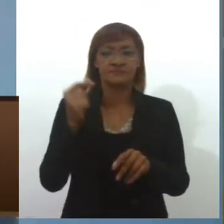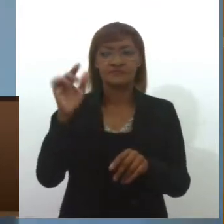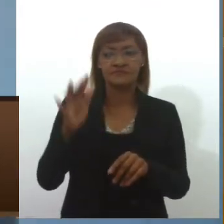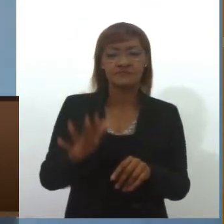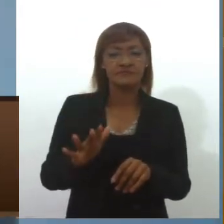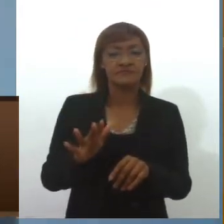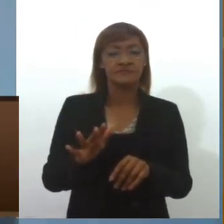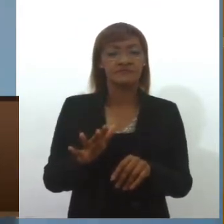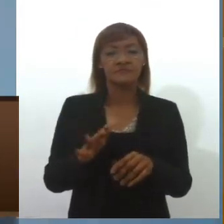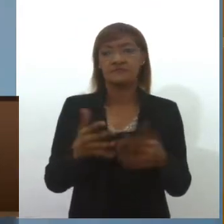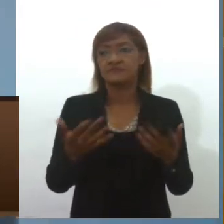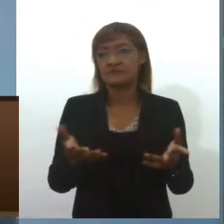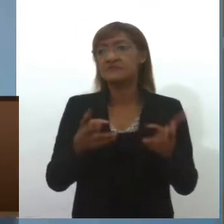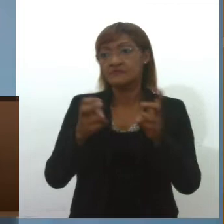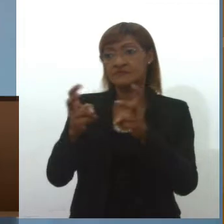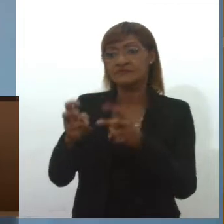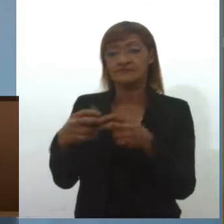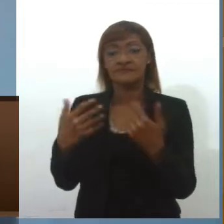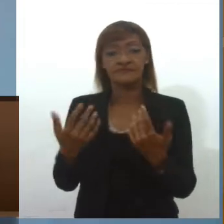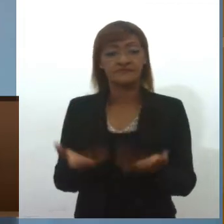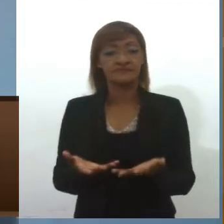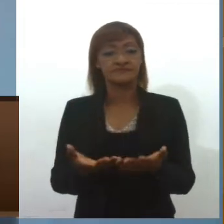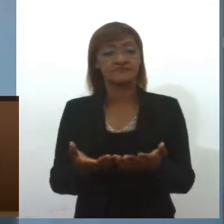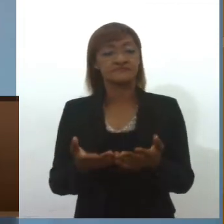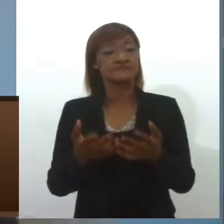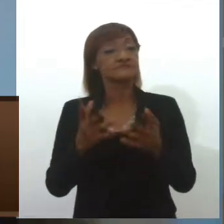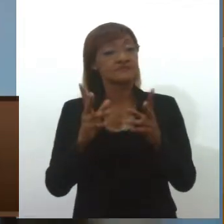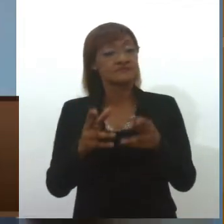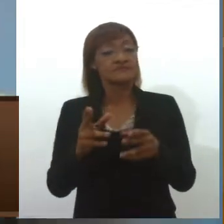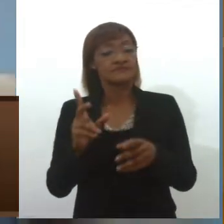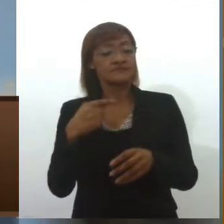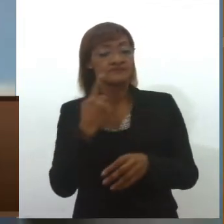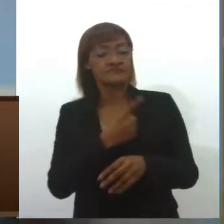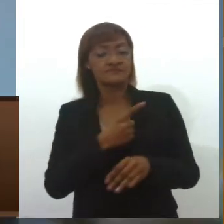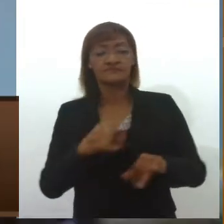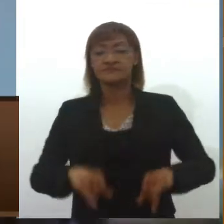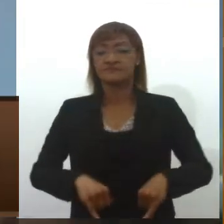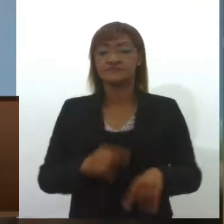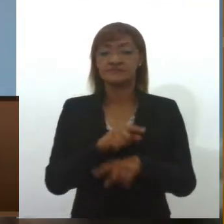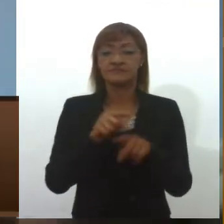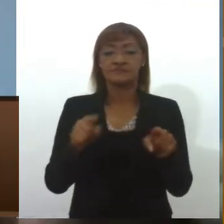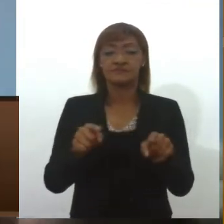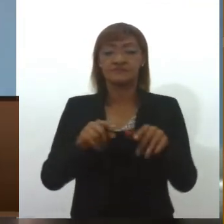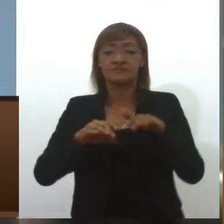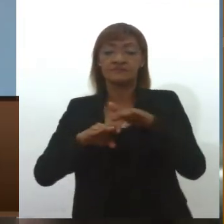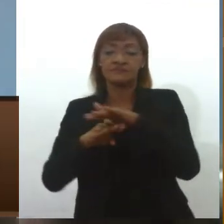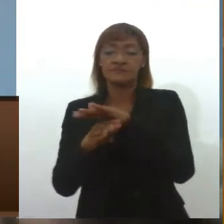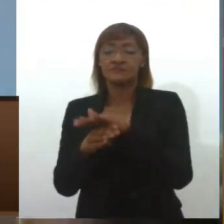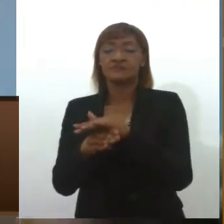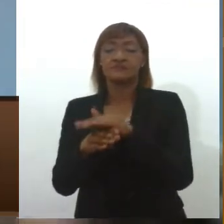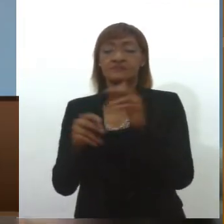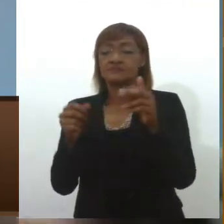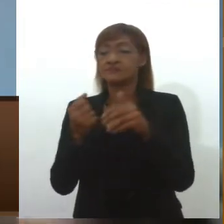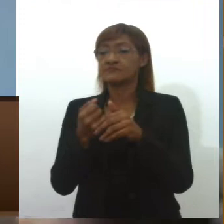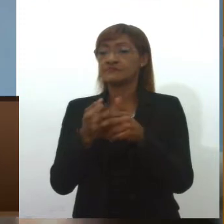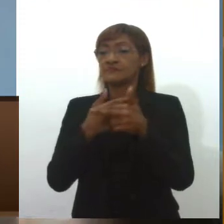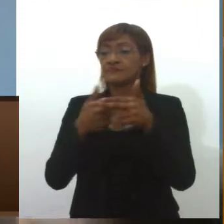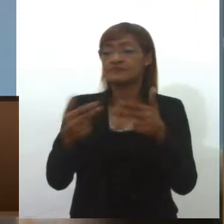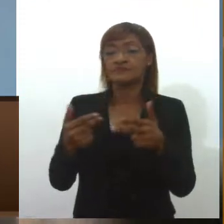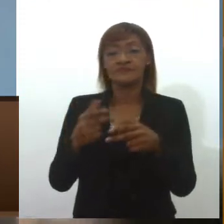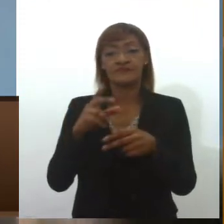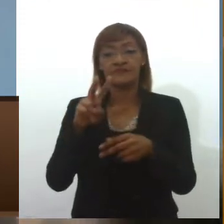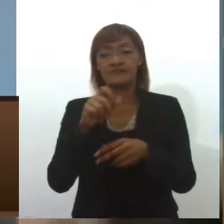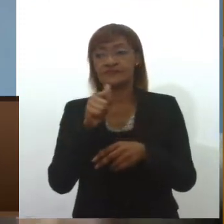também é uma distorção que o nosso mercado sofre. Então, na medida em que se acostuma com um certo nível das coisas, os produtores,